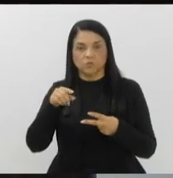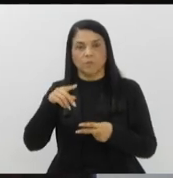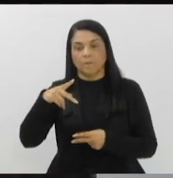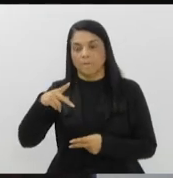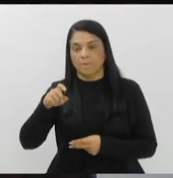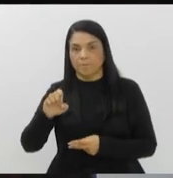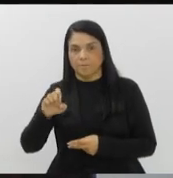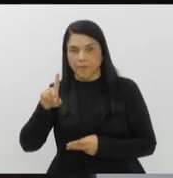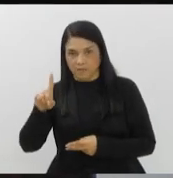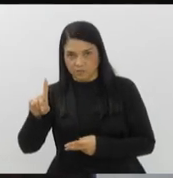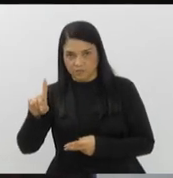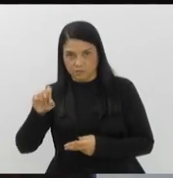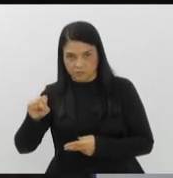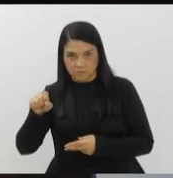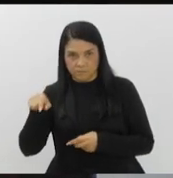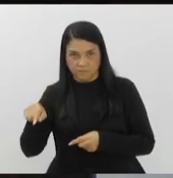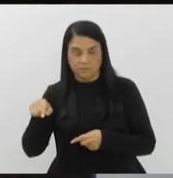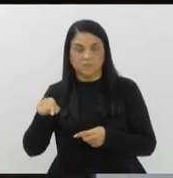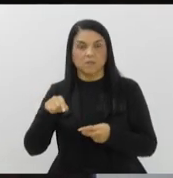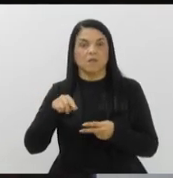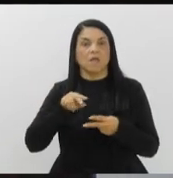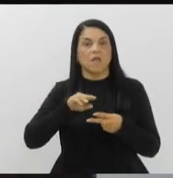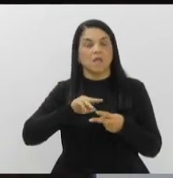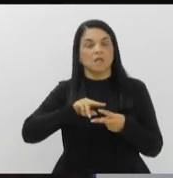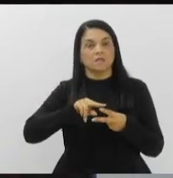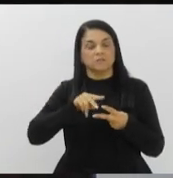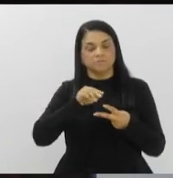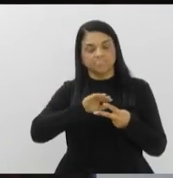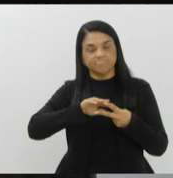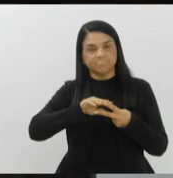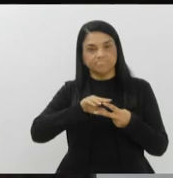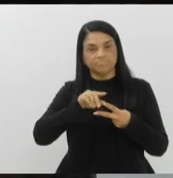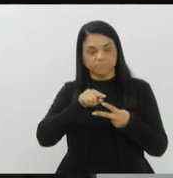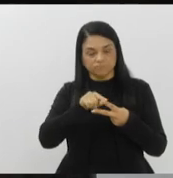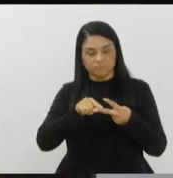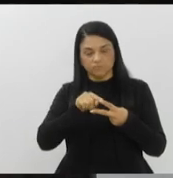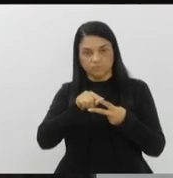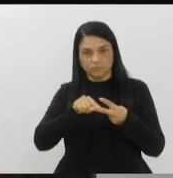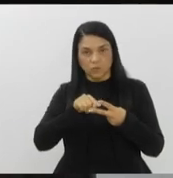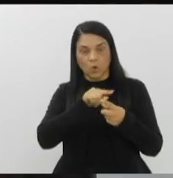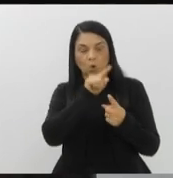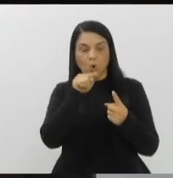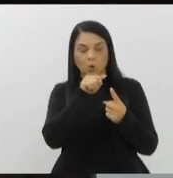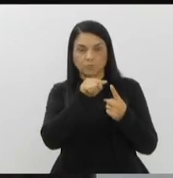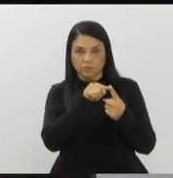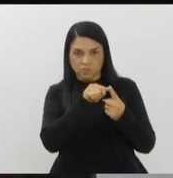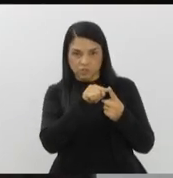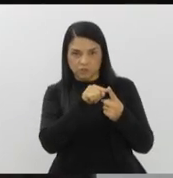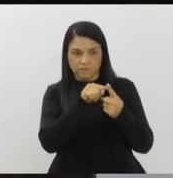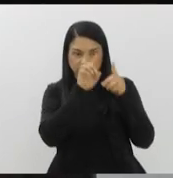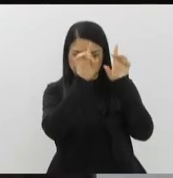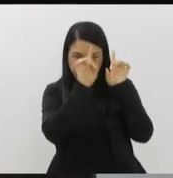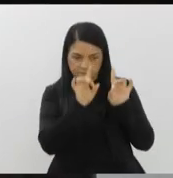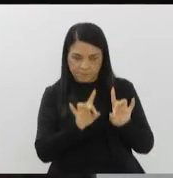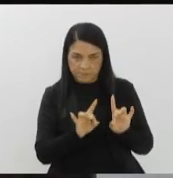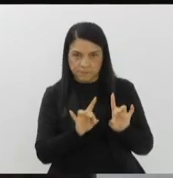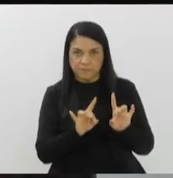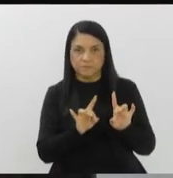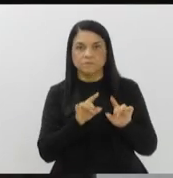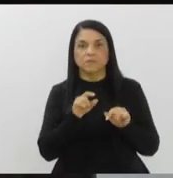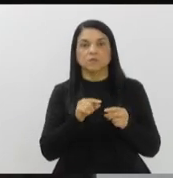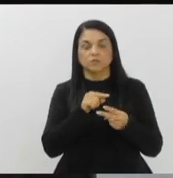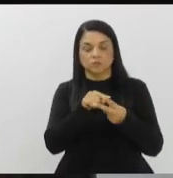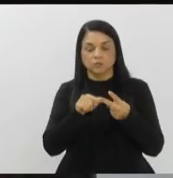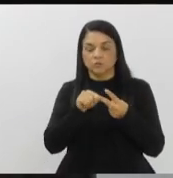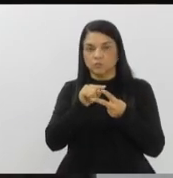se desdobram em diretivas, que são grandes eixos das missões, e objetivos específicos. Eu queria destacar aqui duas